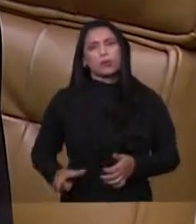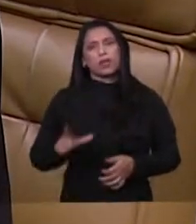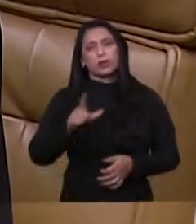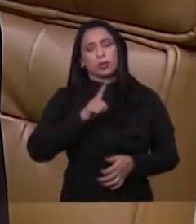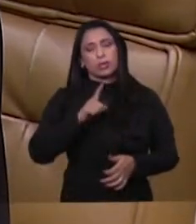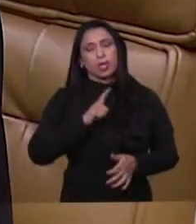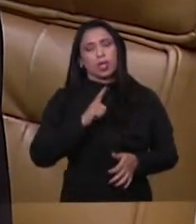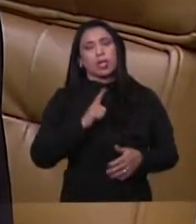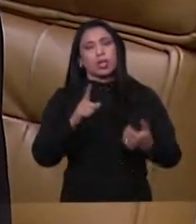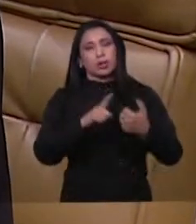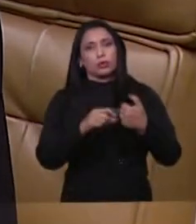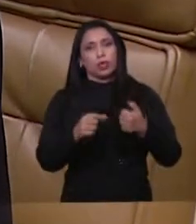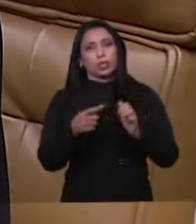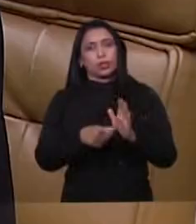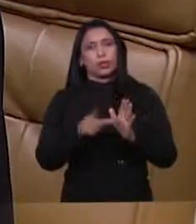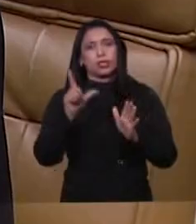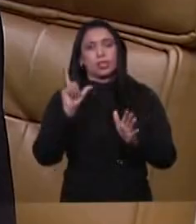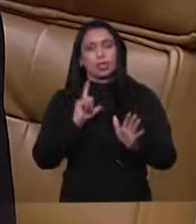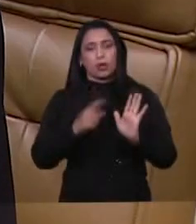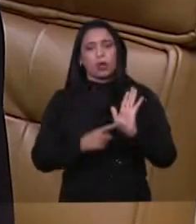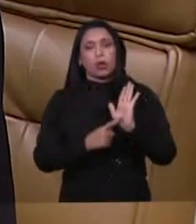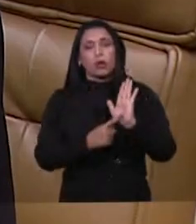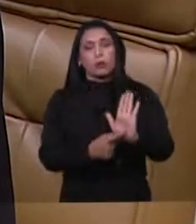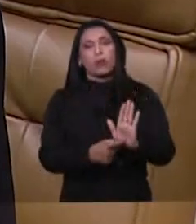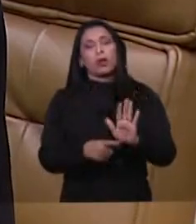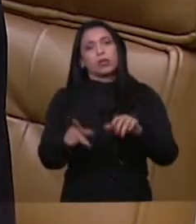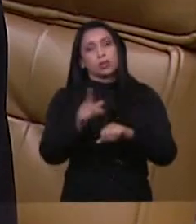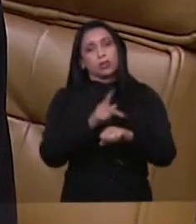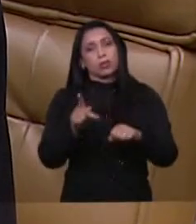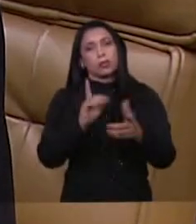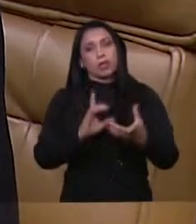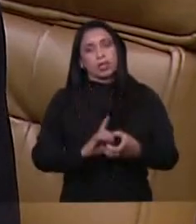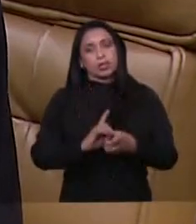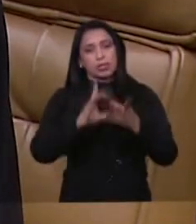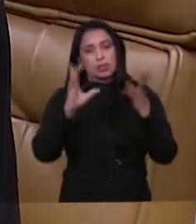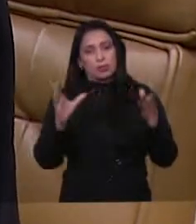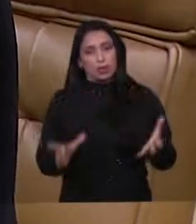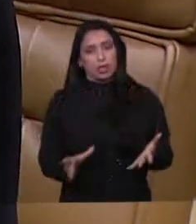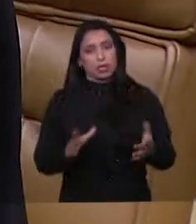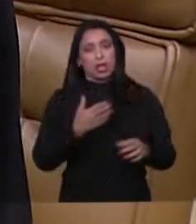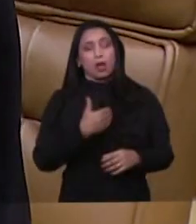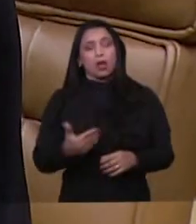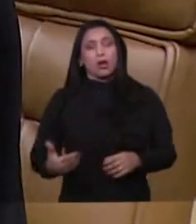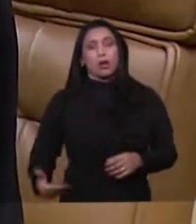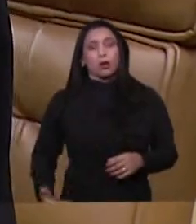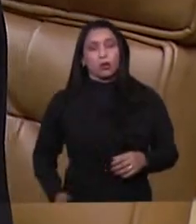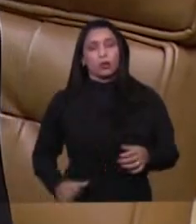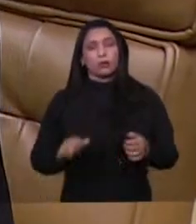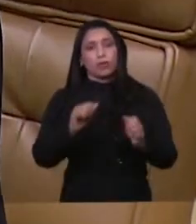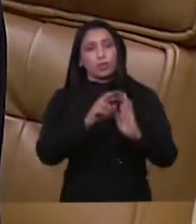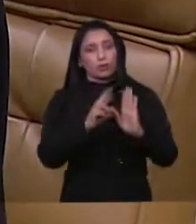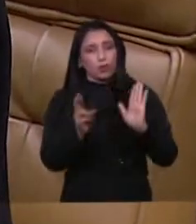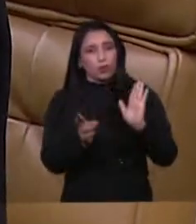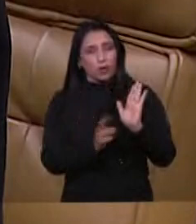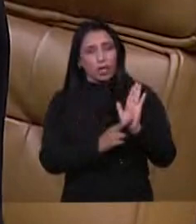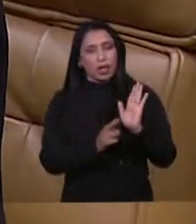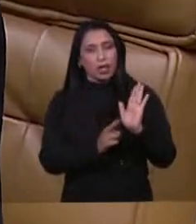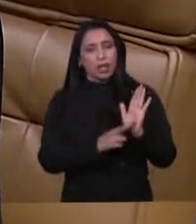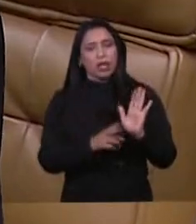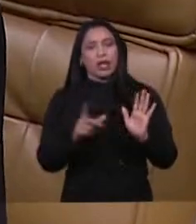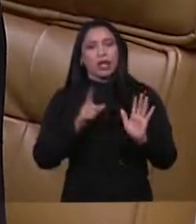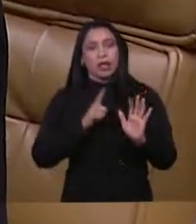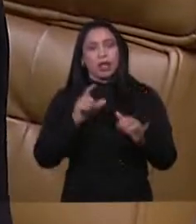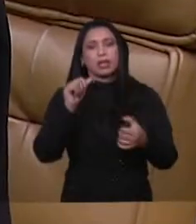no dispositivo anterior, a própria essência do Estado Democrático. Trata-se de governo designado, regularmente instalado e em